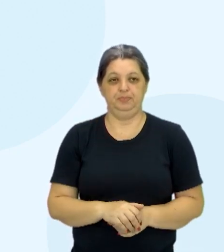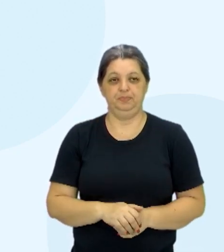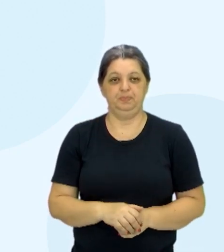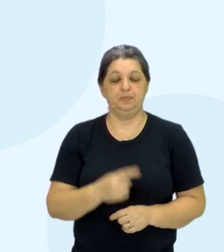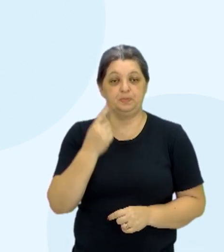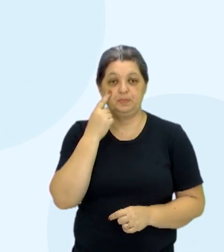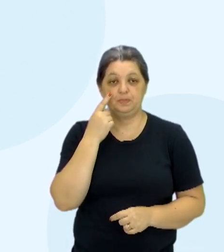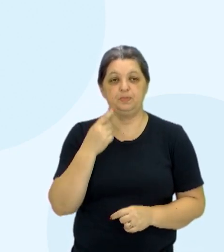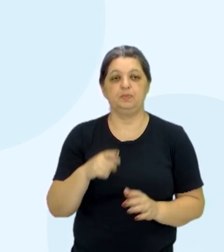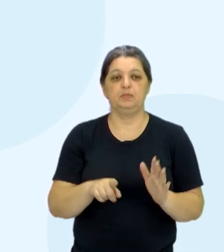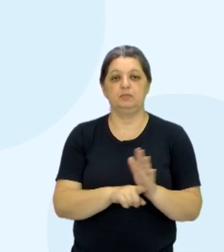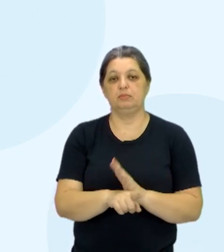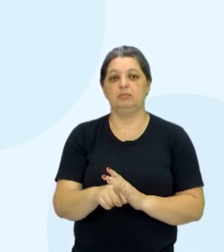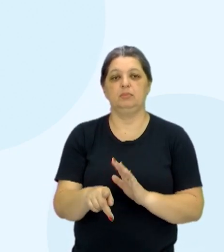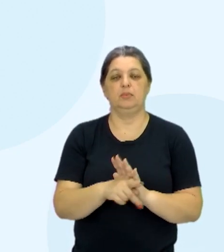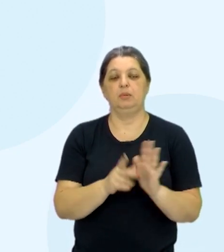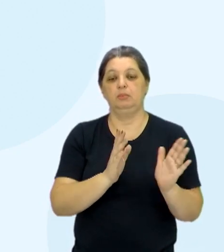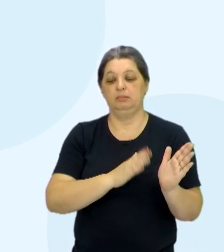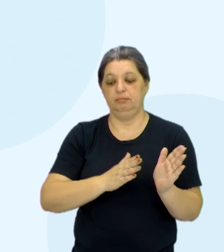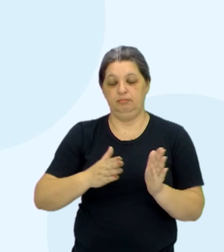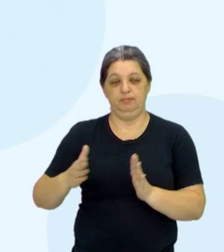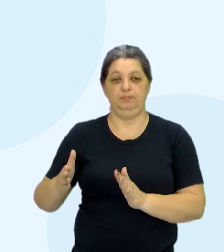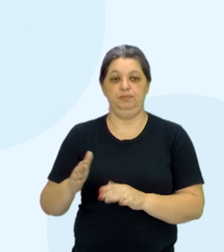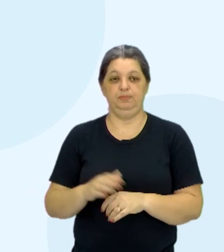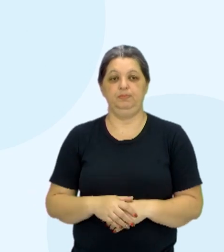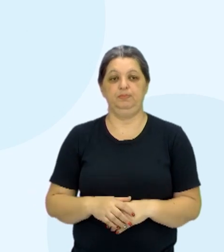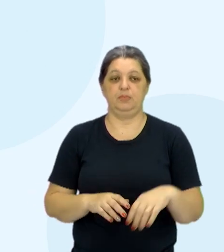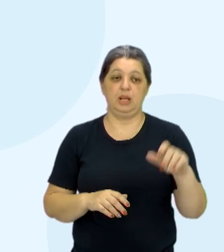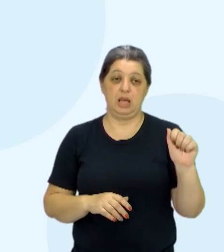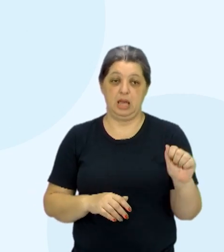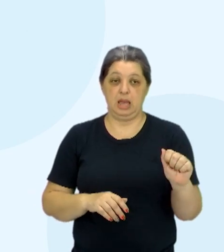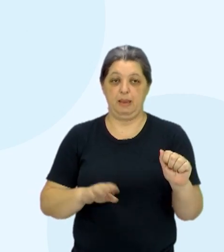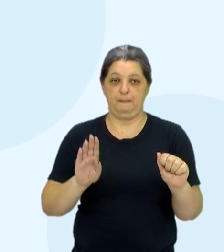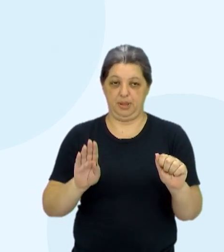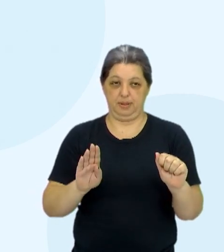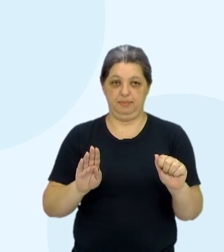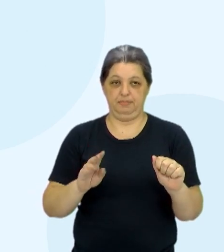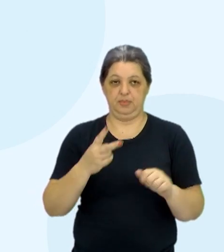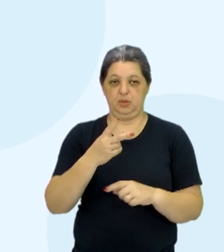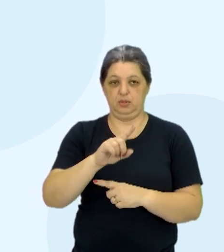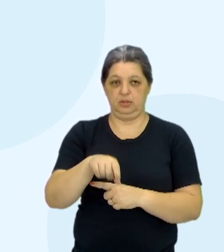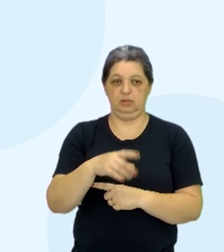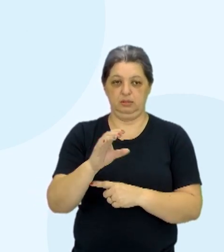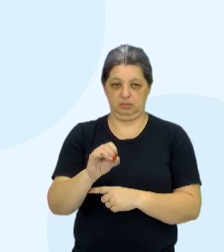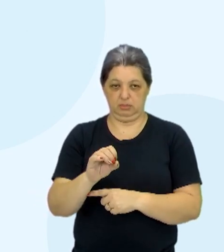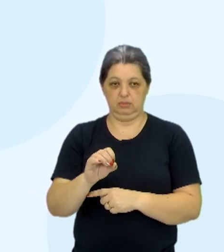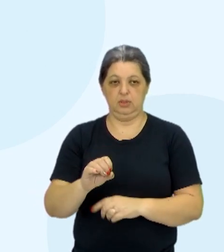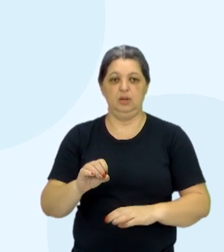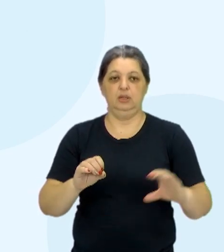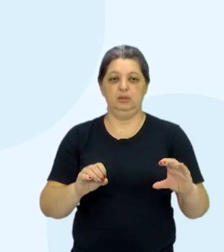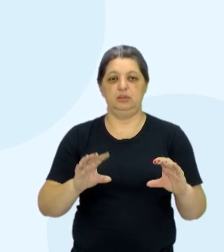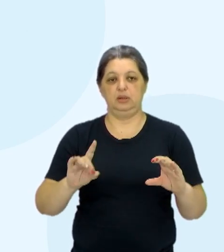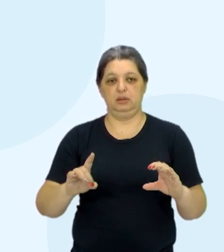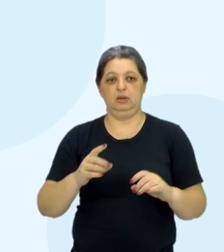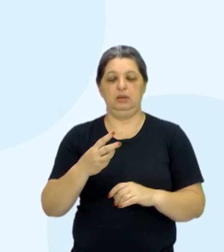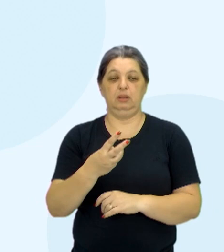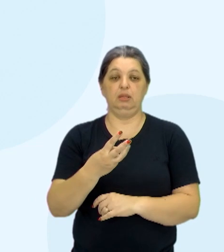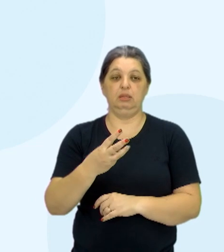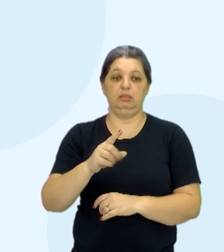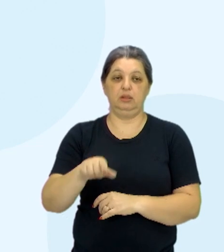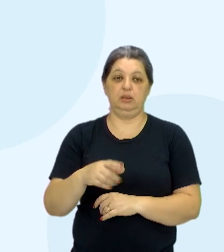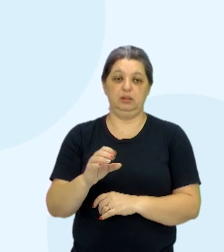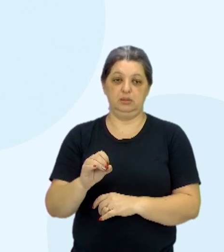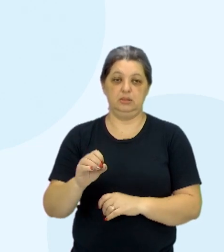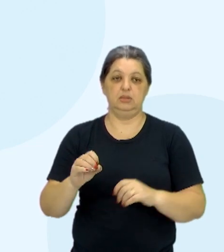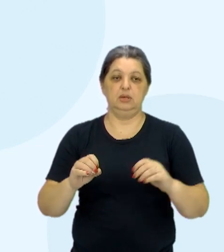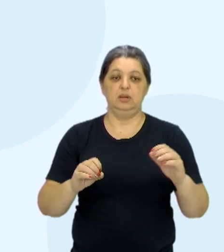perguntinha. Dados os segmentos a seguir, o AB 2, o CD vale 3, o EF